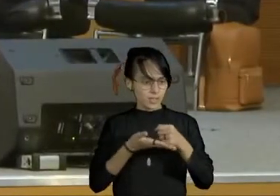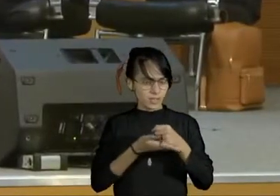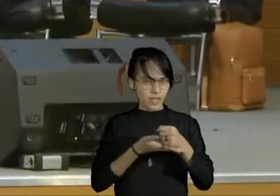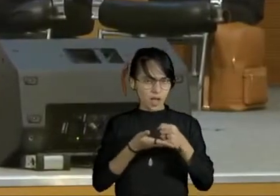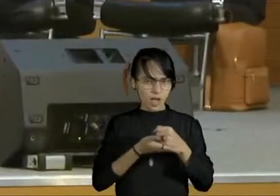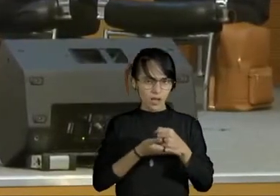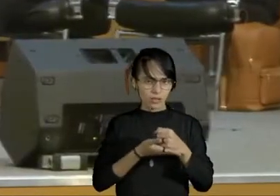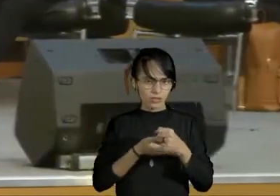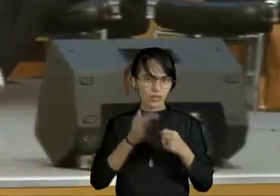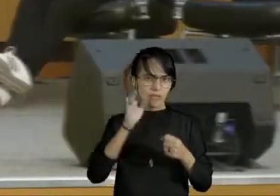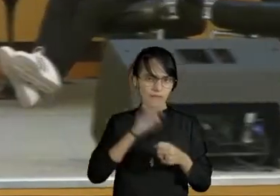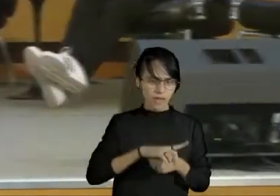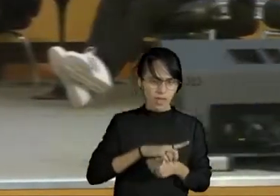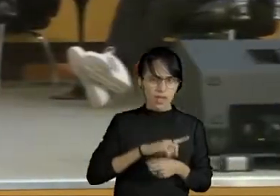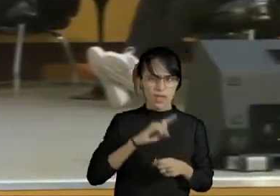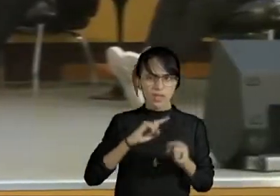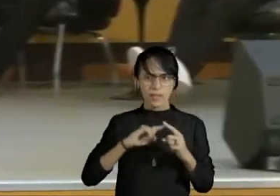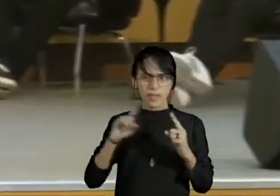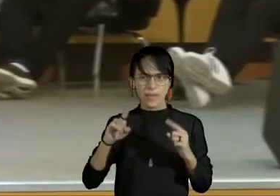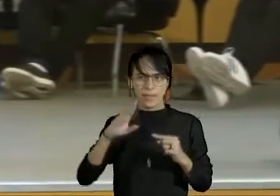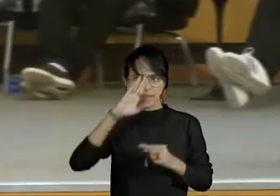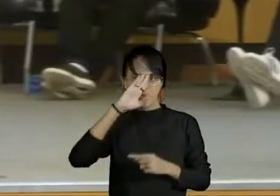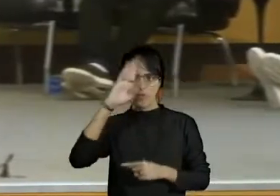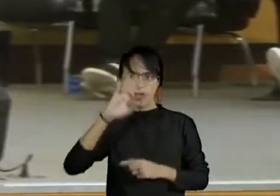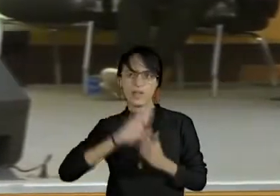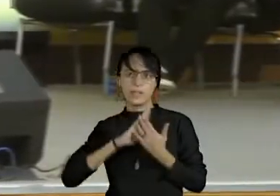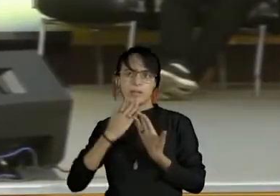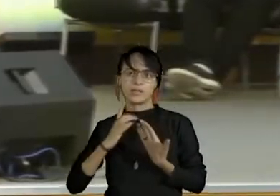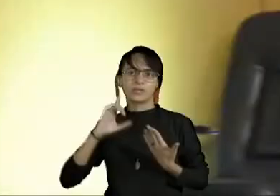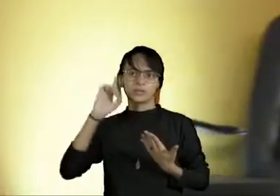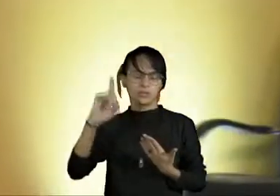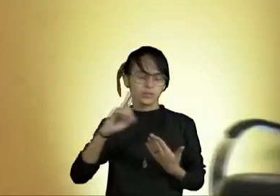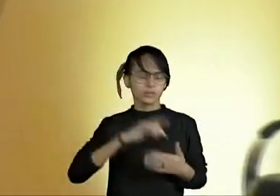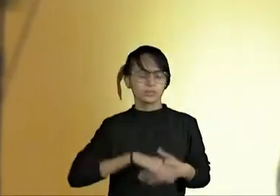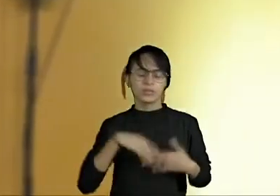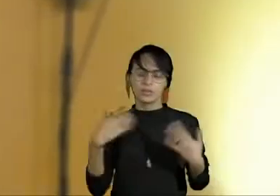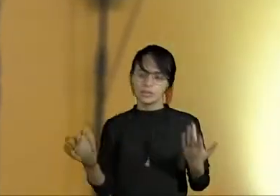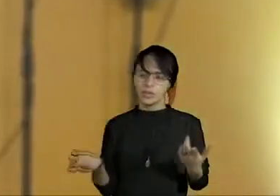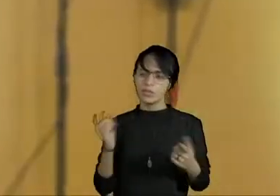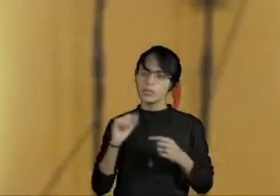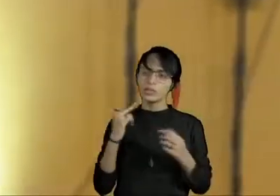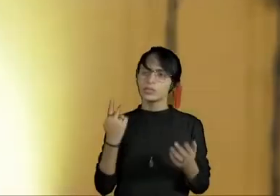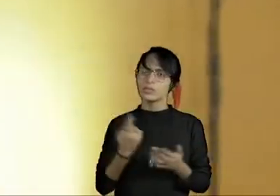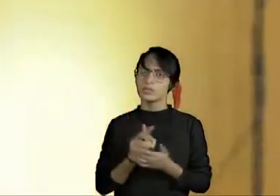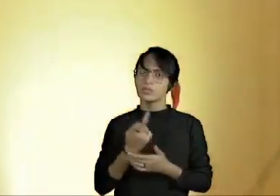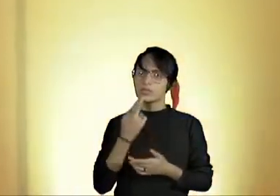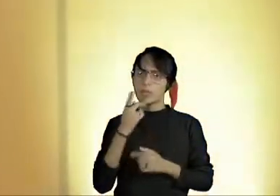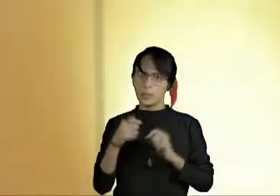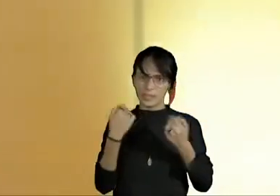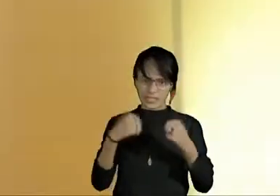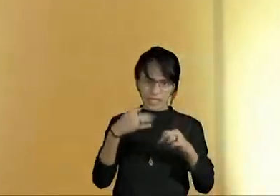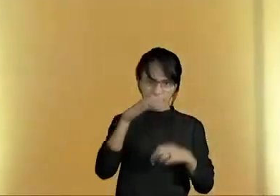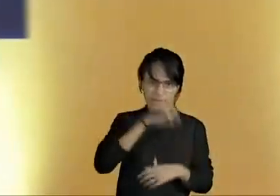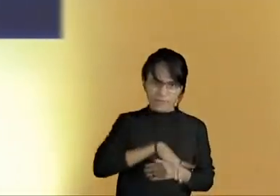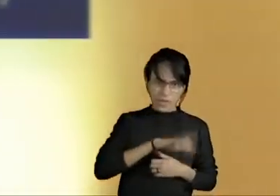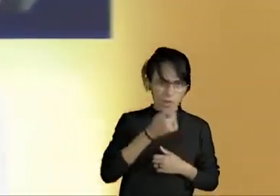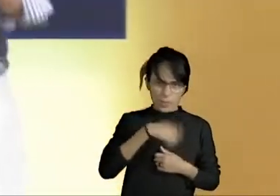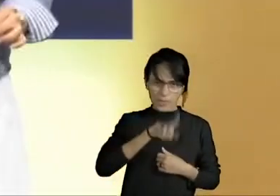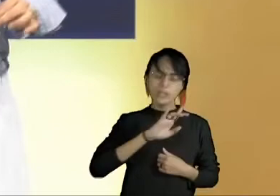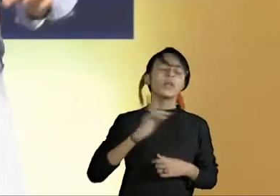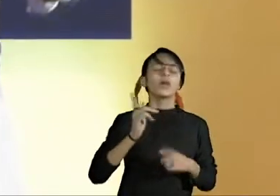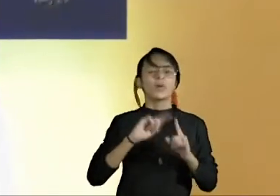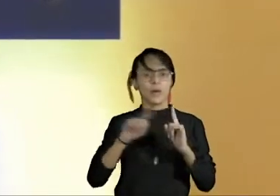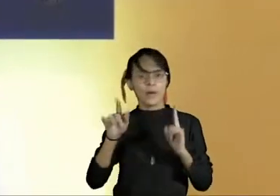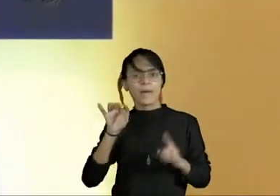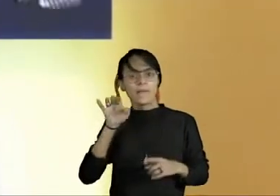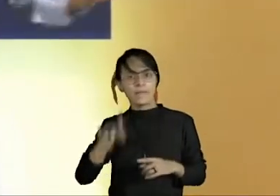prioritariamente na fé, está baseado prioritariamente na palavra. Camila, então o que você está dizendo, que não precisa ter fé? Não, eu só estou dizendo que uma fé